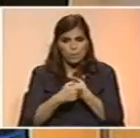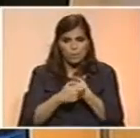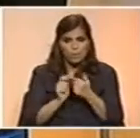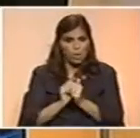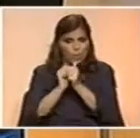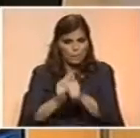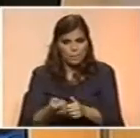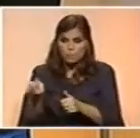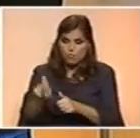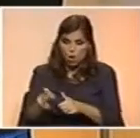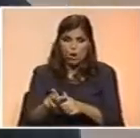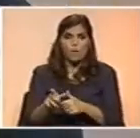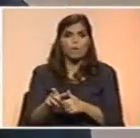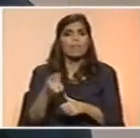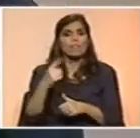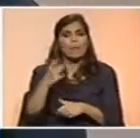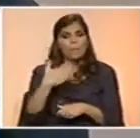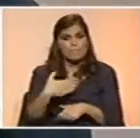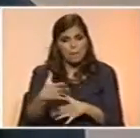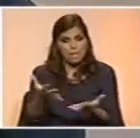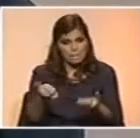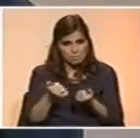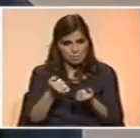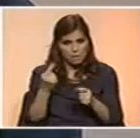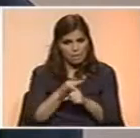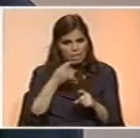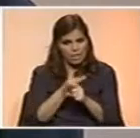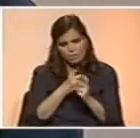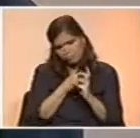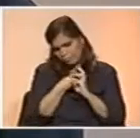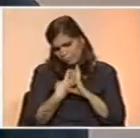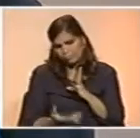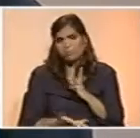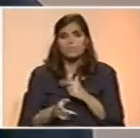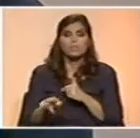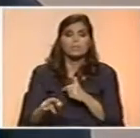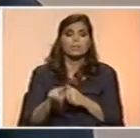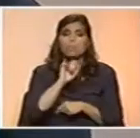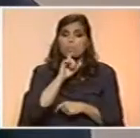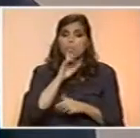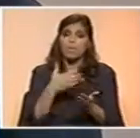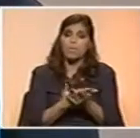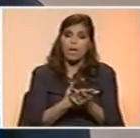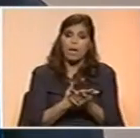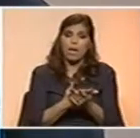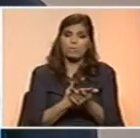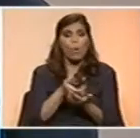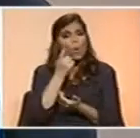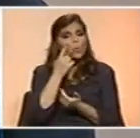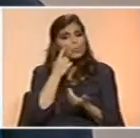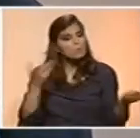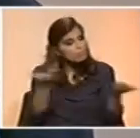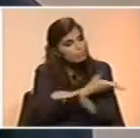acompanhamento exatamente. À chegada, nós depois temos, o que é que fazem mais? Temos uma semana de recepção com várias atividades para proporcionar o conhecimento entre